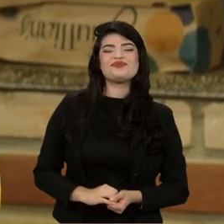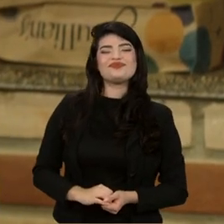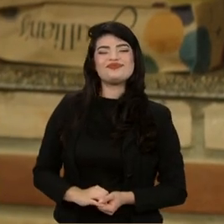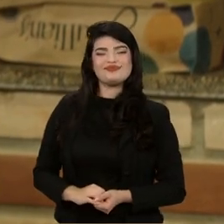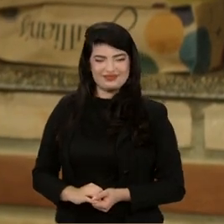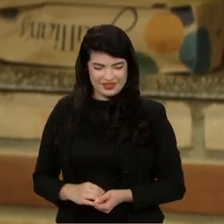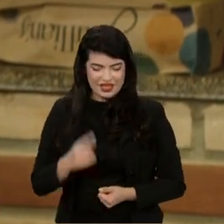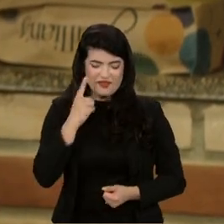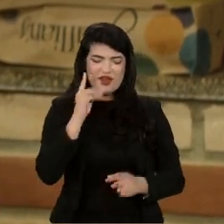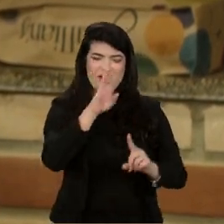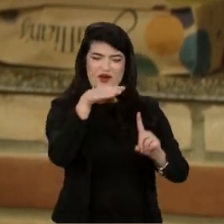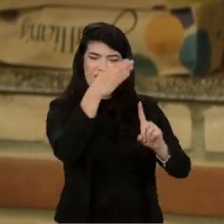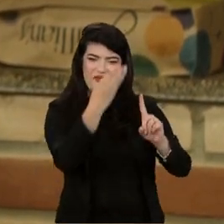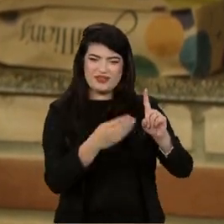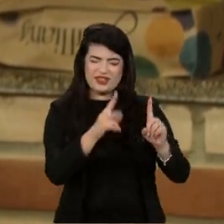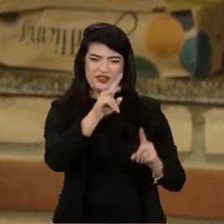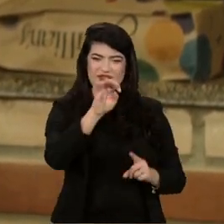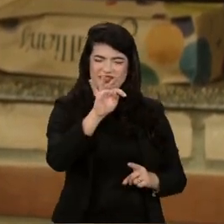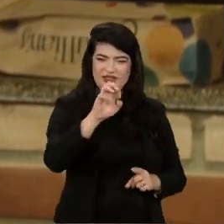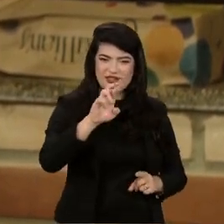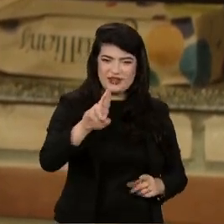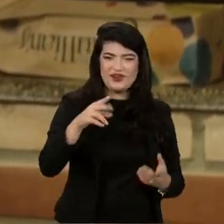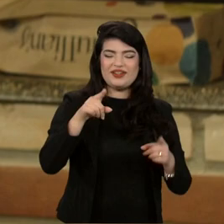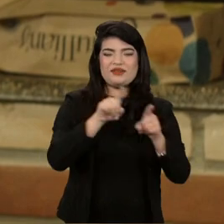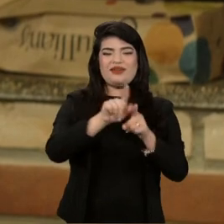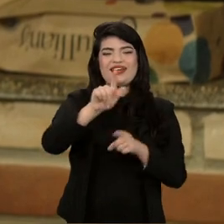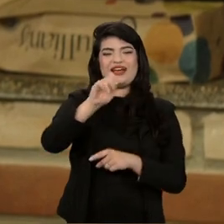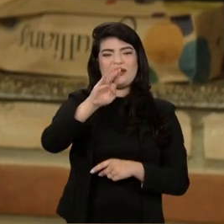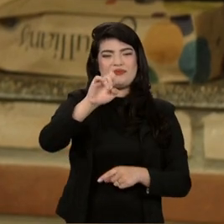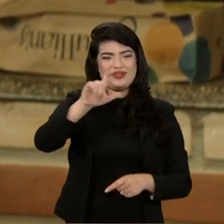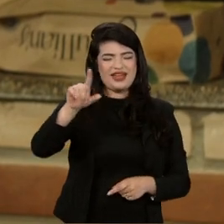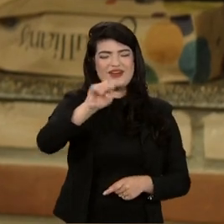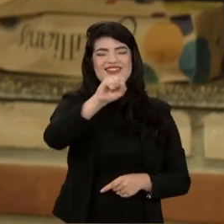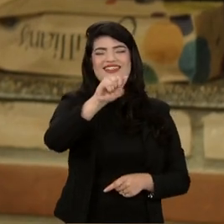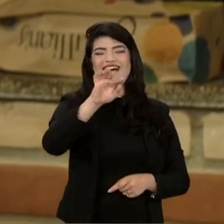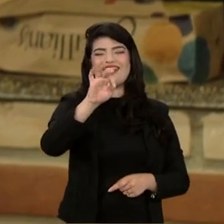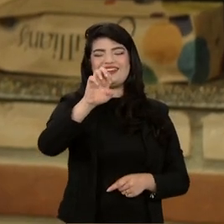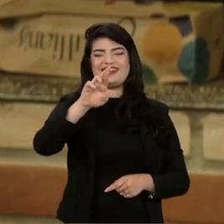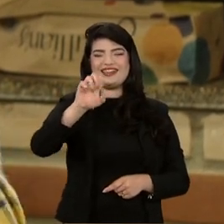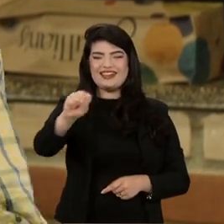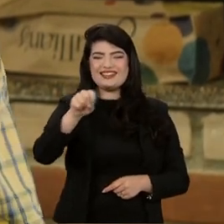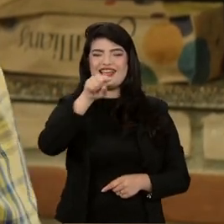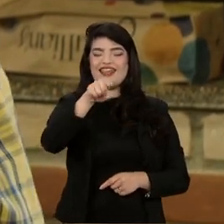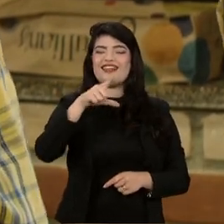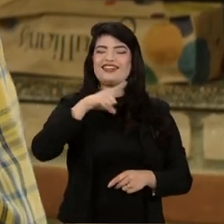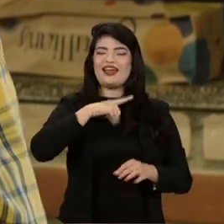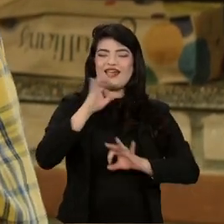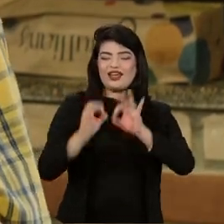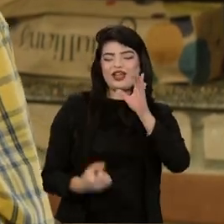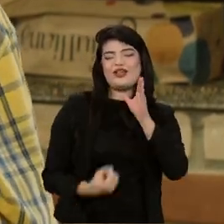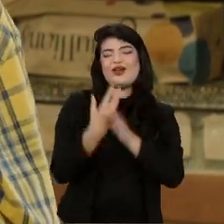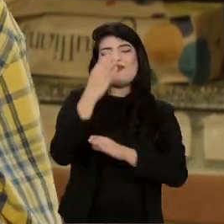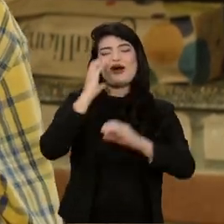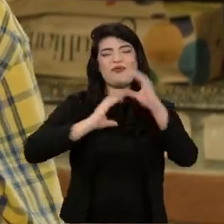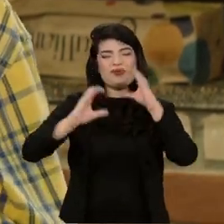Nossa homenagem ao Guito, ao Gabriel Sater e ao Bistate. Fizeram o cavalo preto no